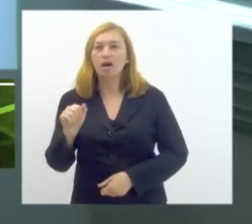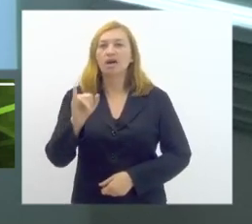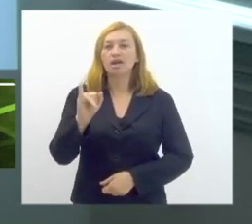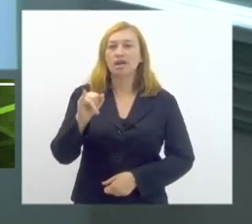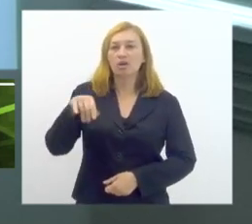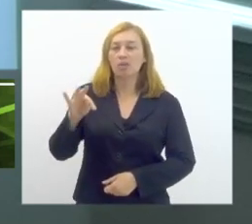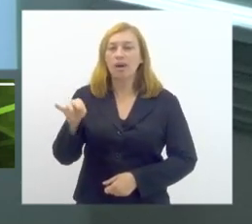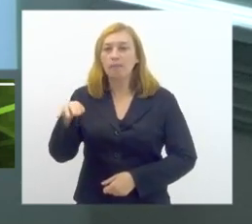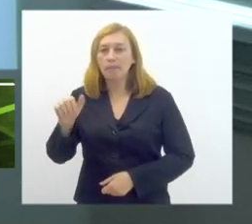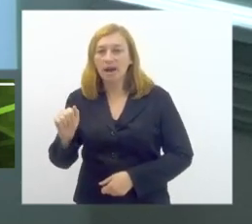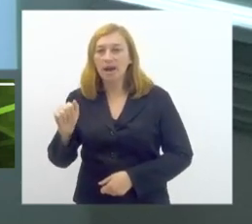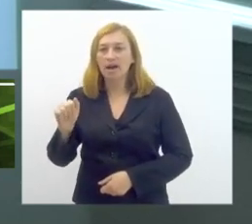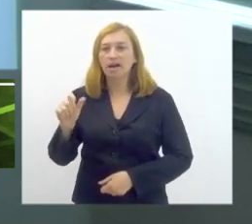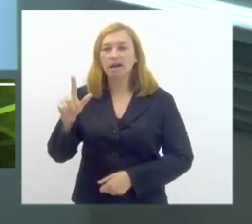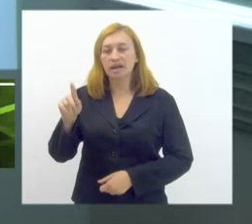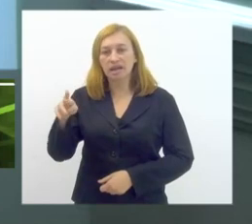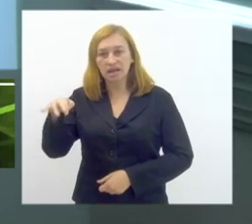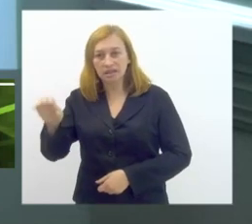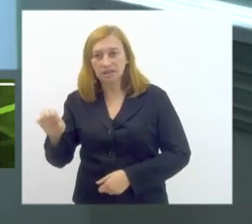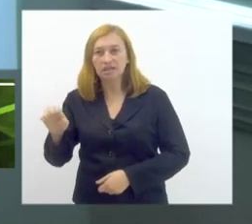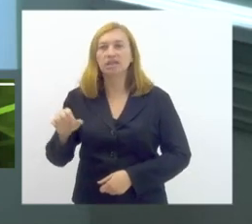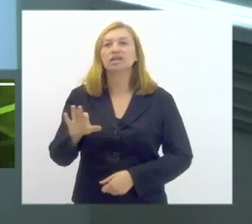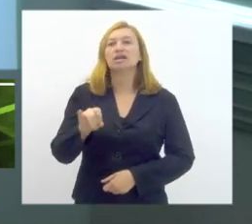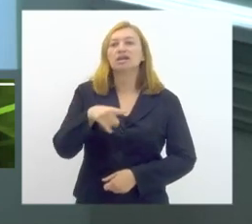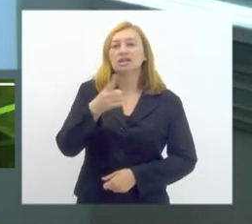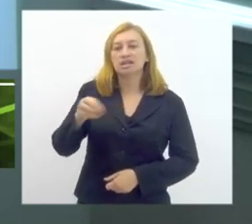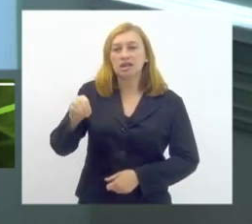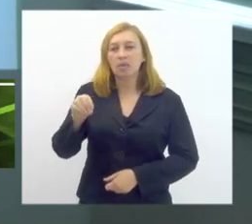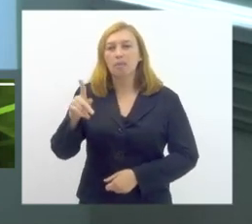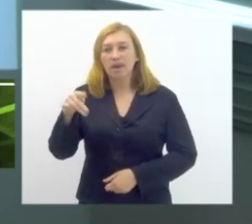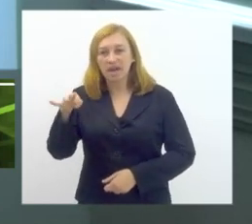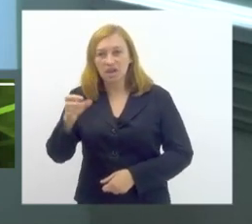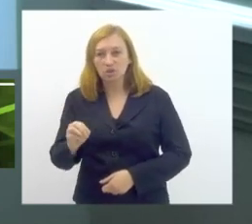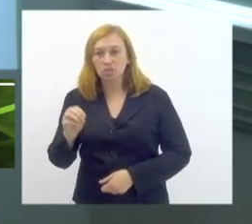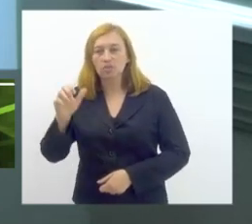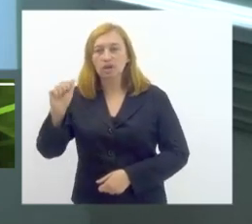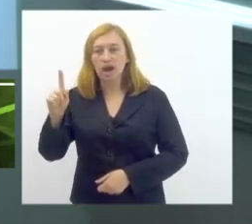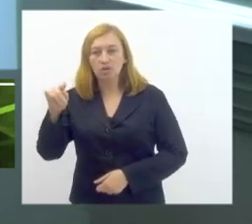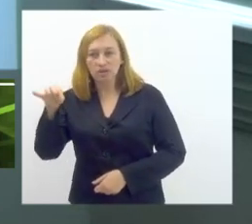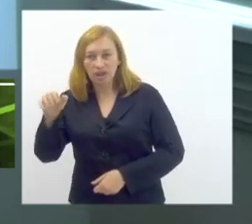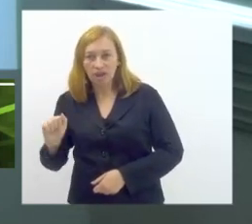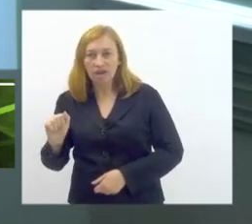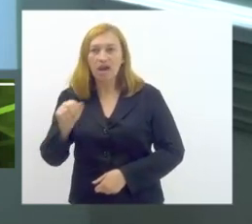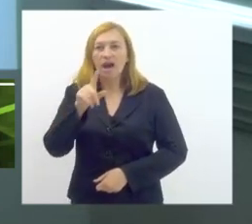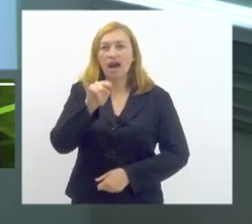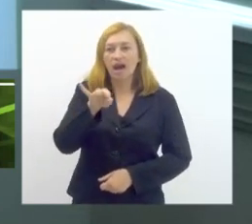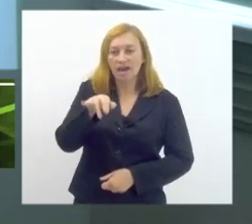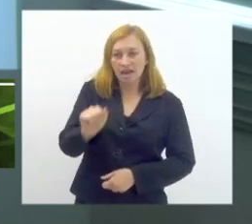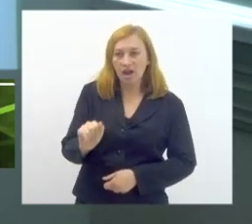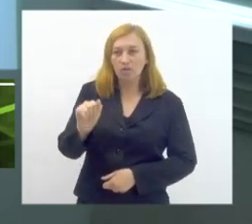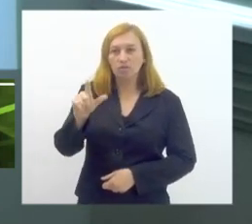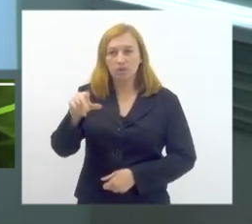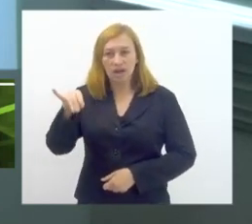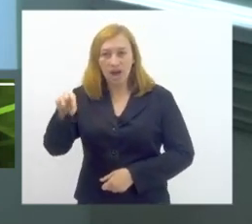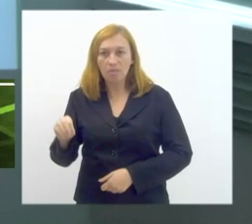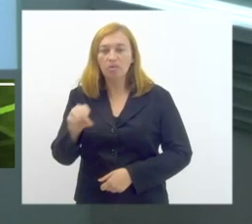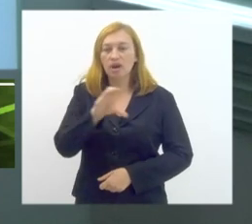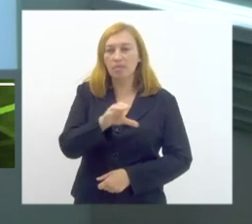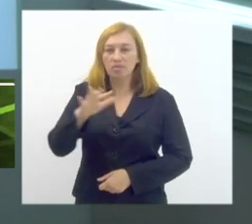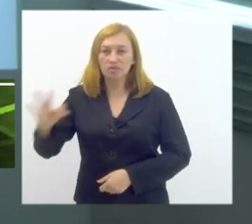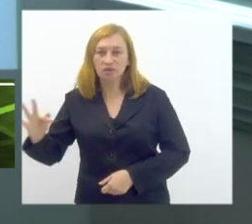nossa presidente, o município de Araruama, Iguaba Grande, São Pedro da Aldeia, Arraial do Cabo, Cabo Frio, Armação dos